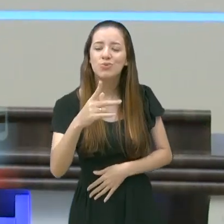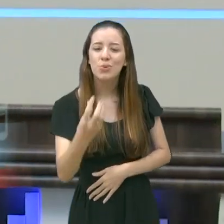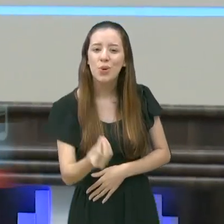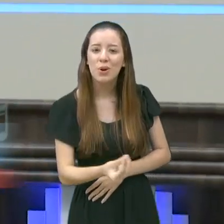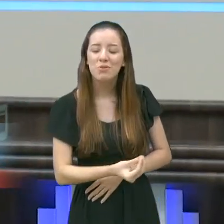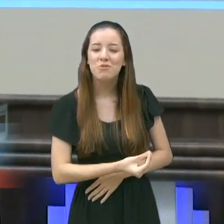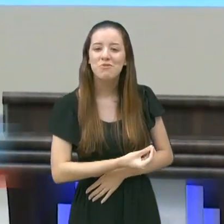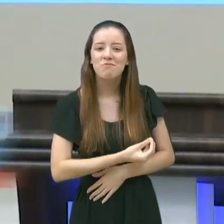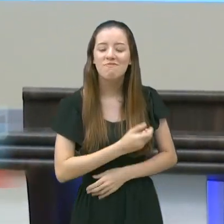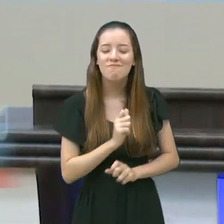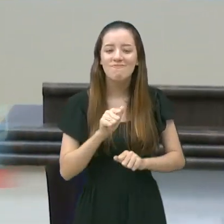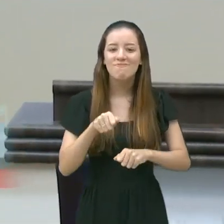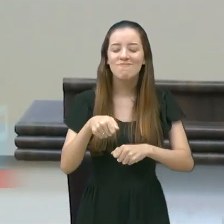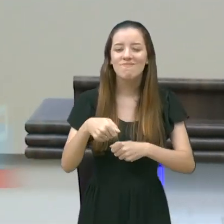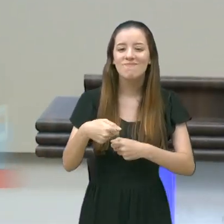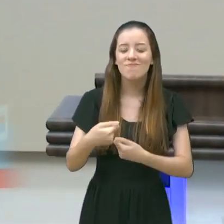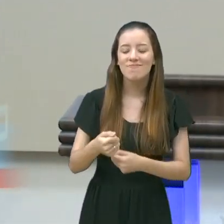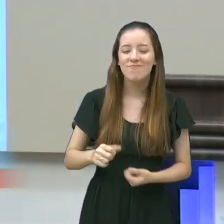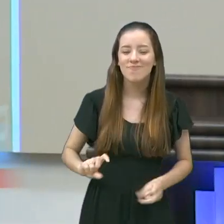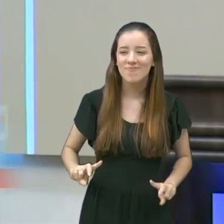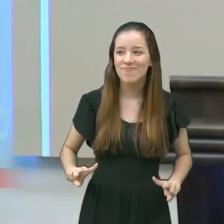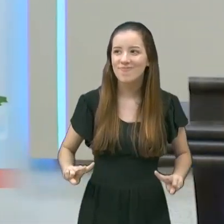atravessar e você vai